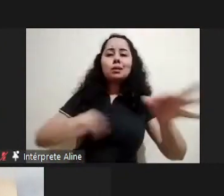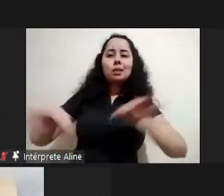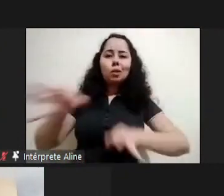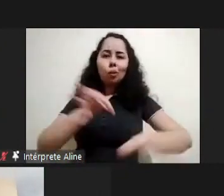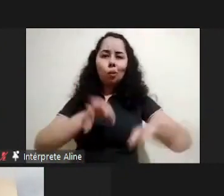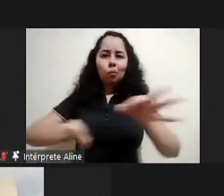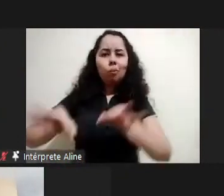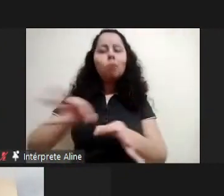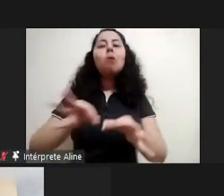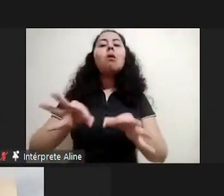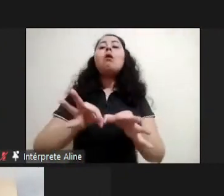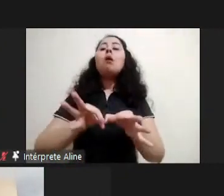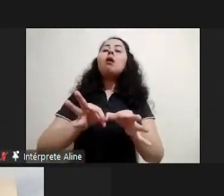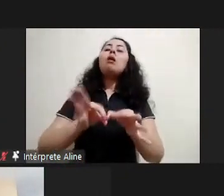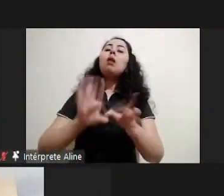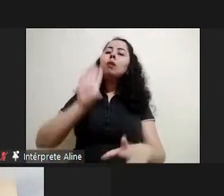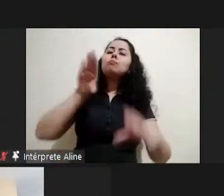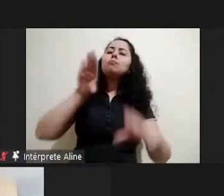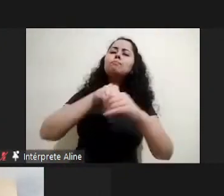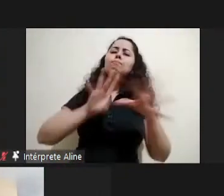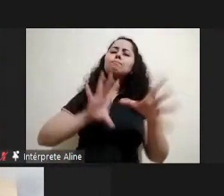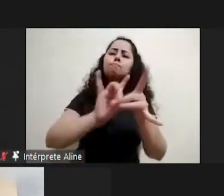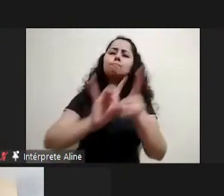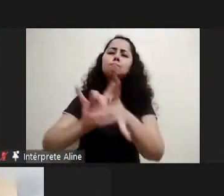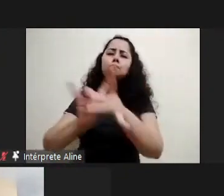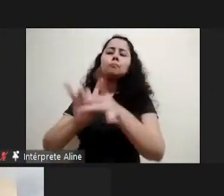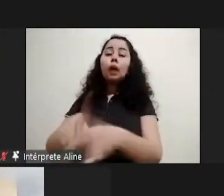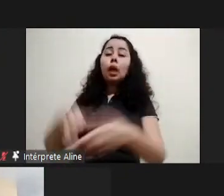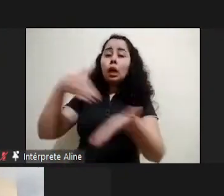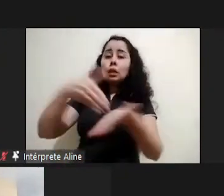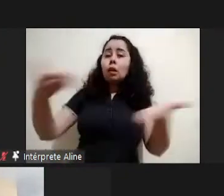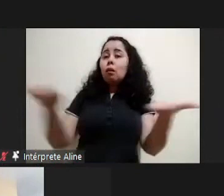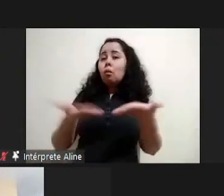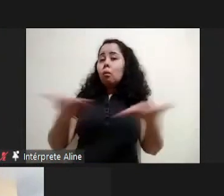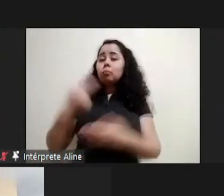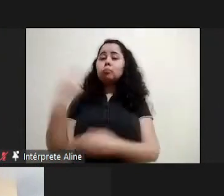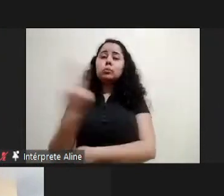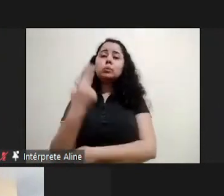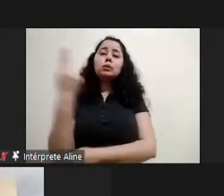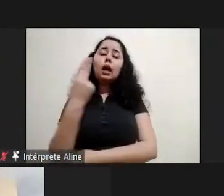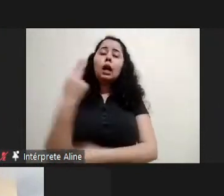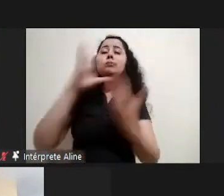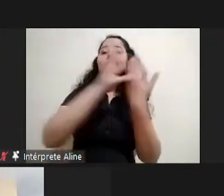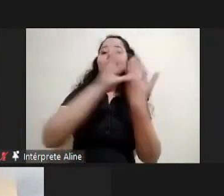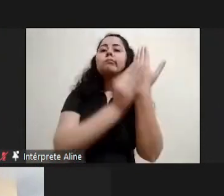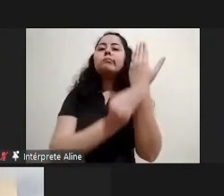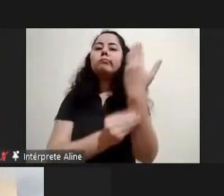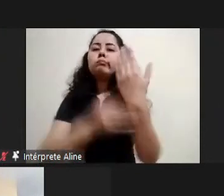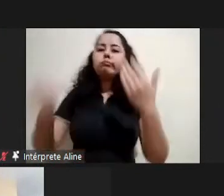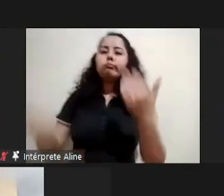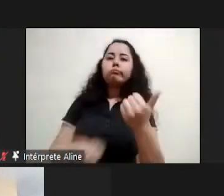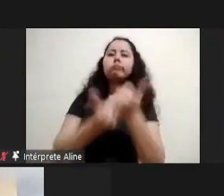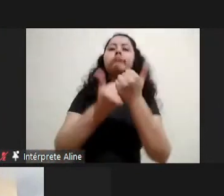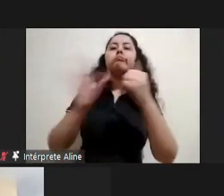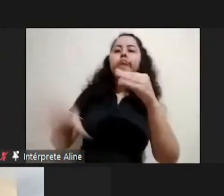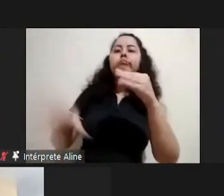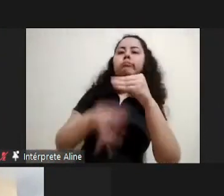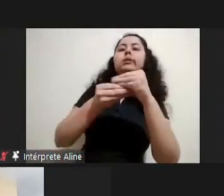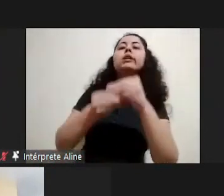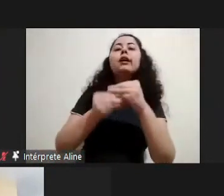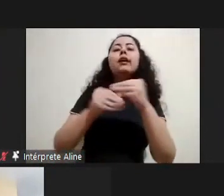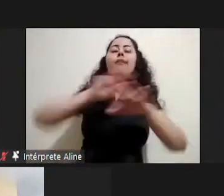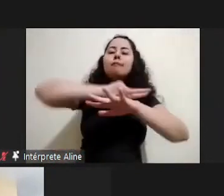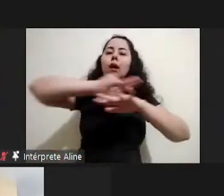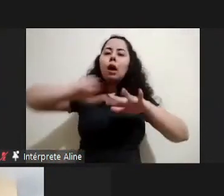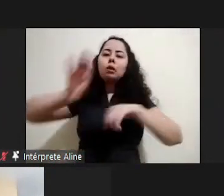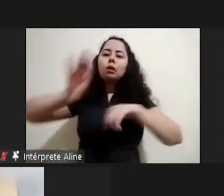questões aplicadas, que ainda em dias atuais são utilizados como bibliografia complementar em vários cursos de graduação, nos quais o